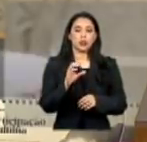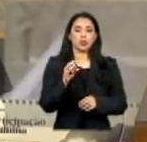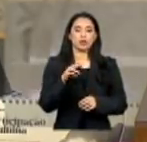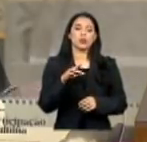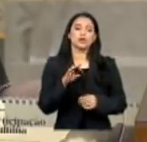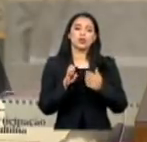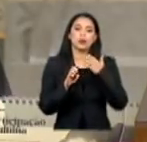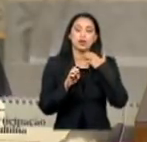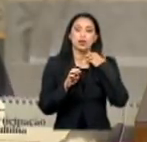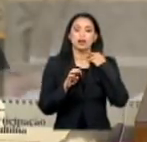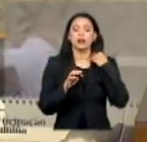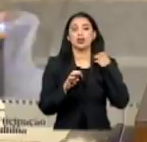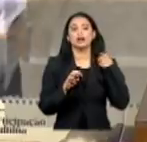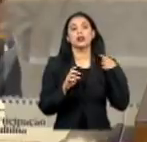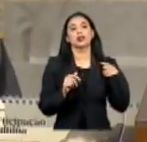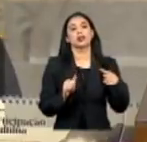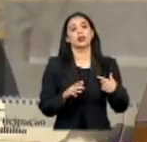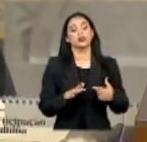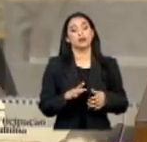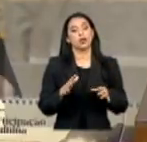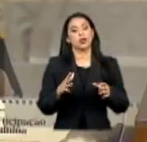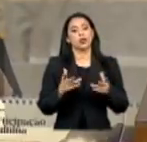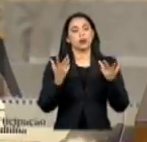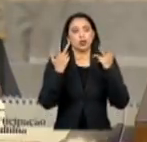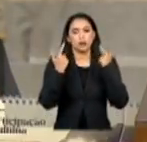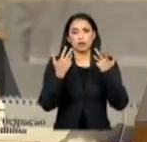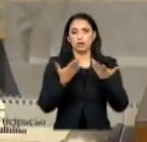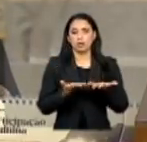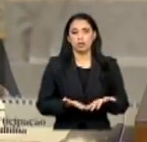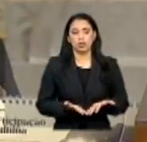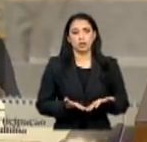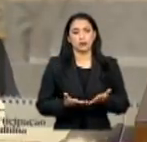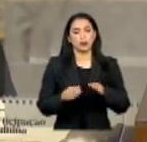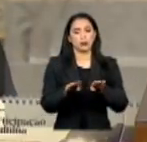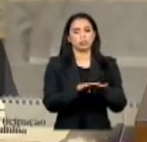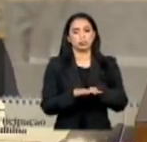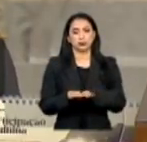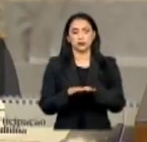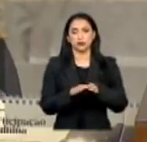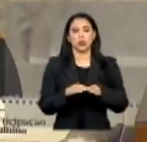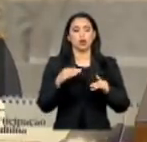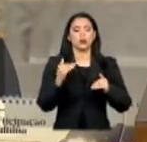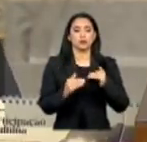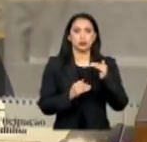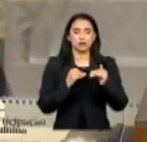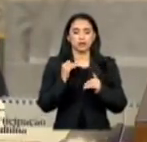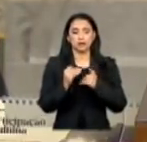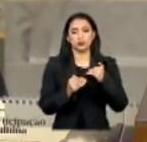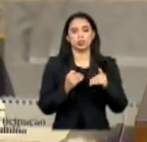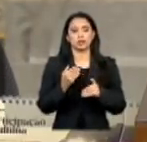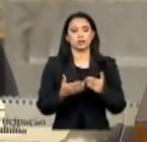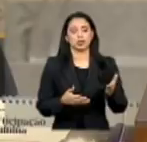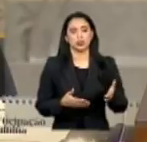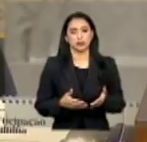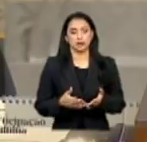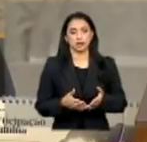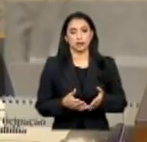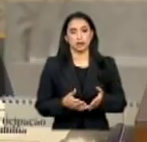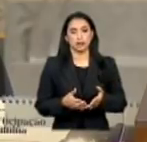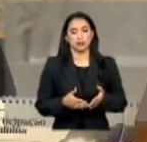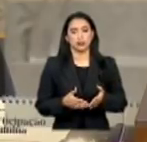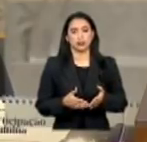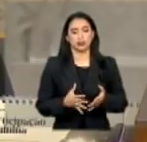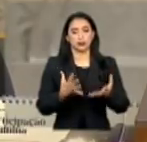delatados deve ser comum o sucessivo se a nulidade decorrente da concessão